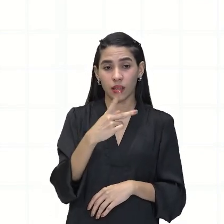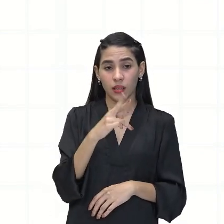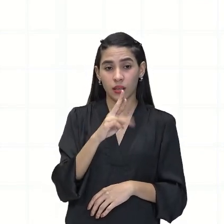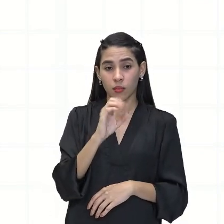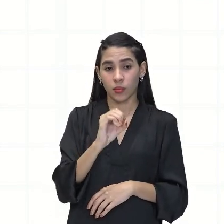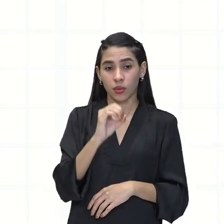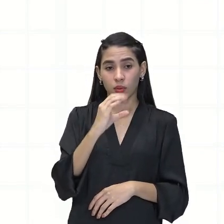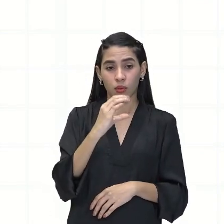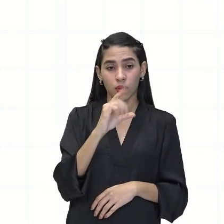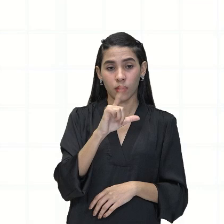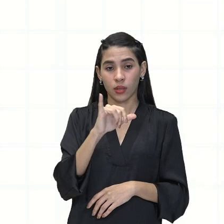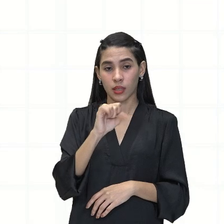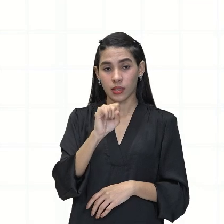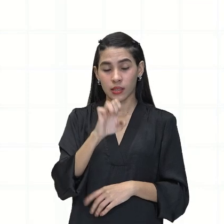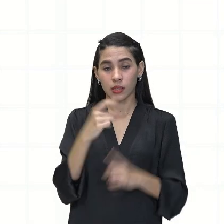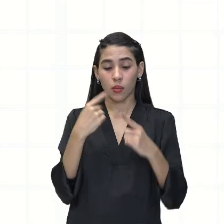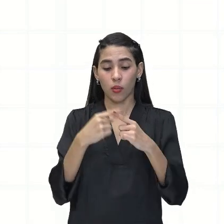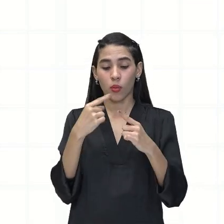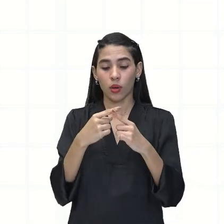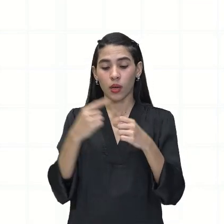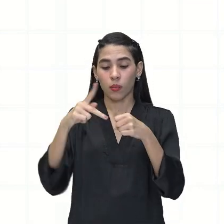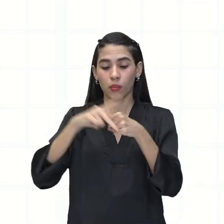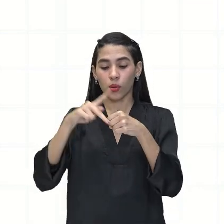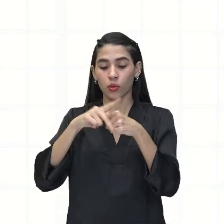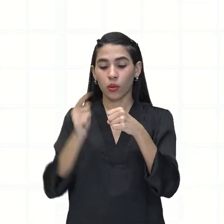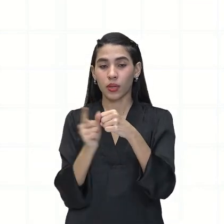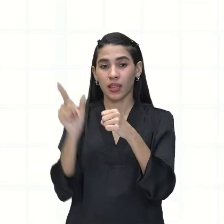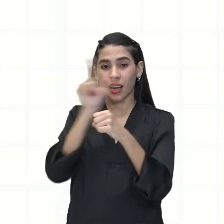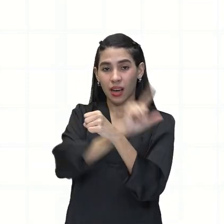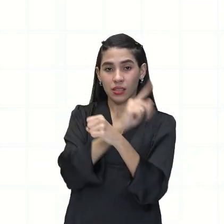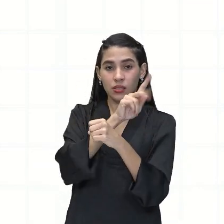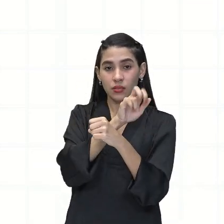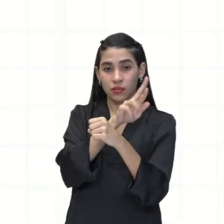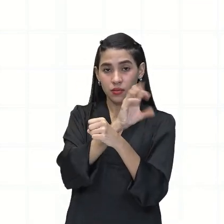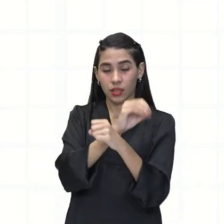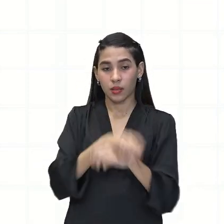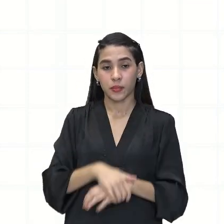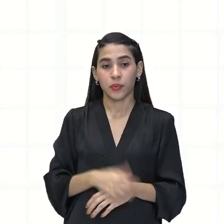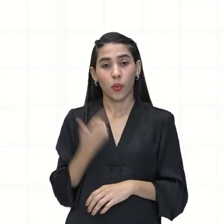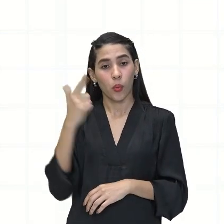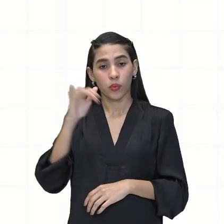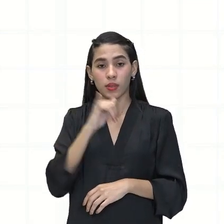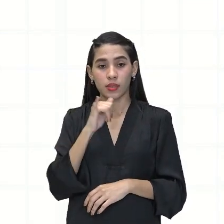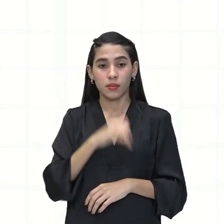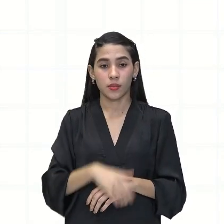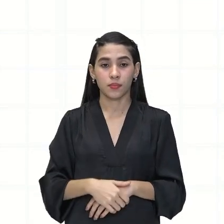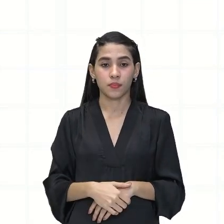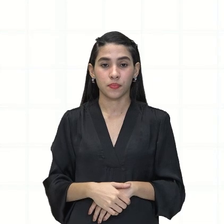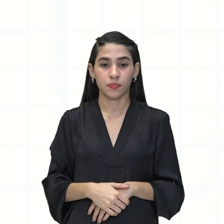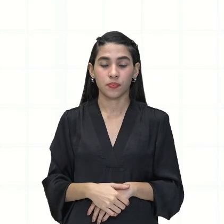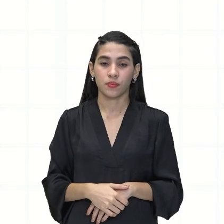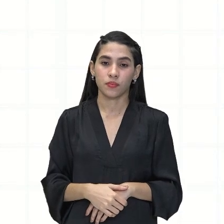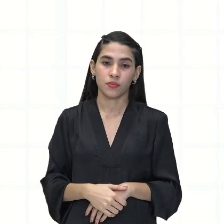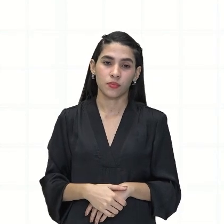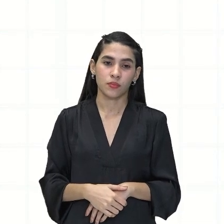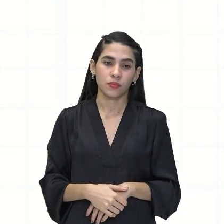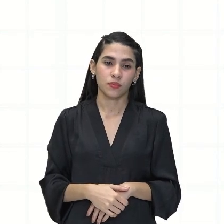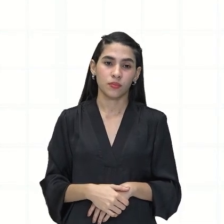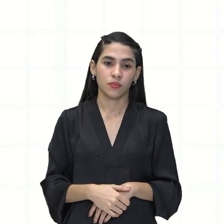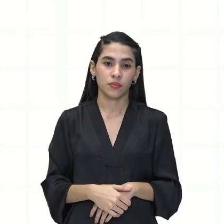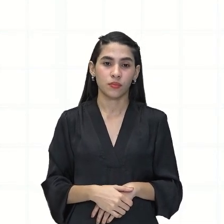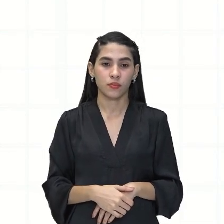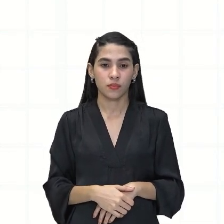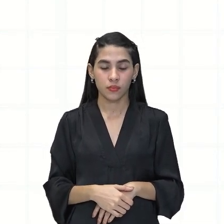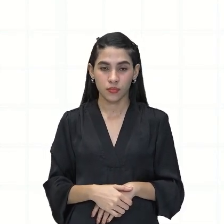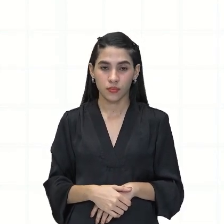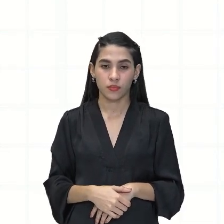o pronome veio antes do verbo. Vamos para a próxima. Olha só, aí nós temos também